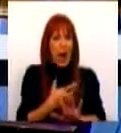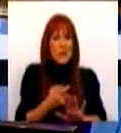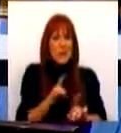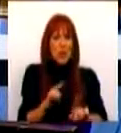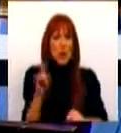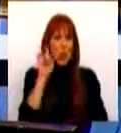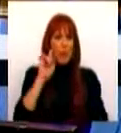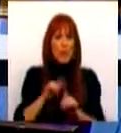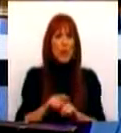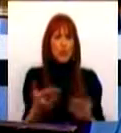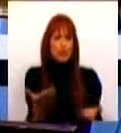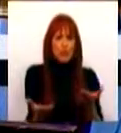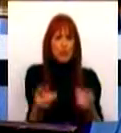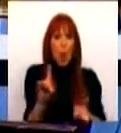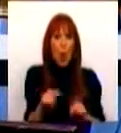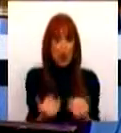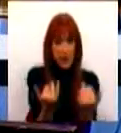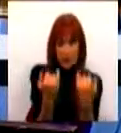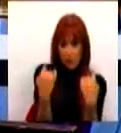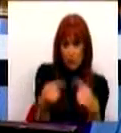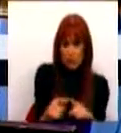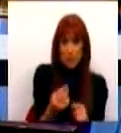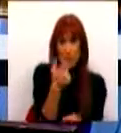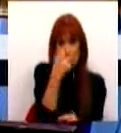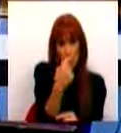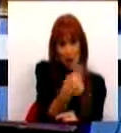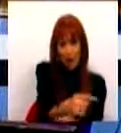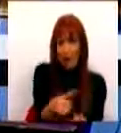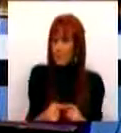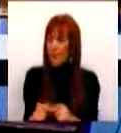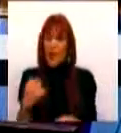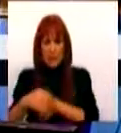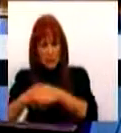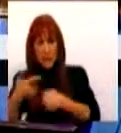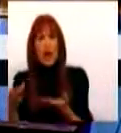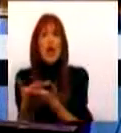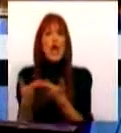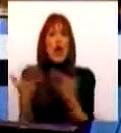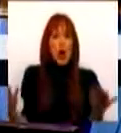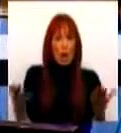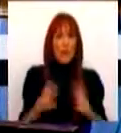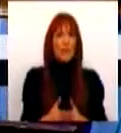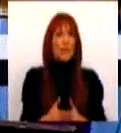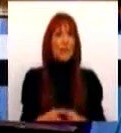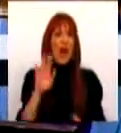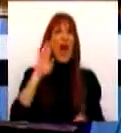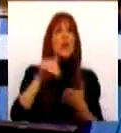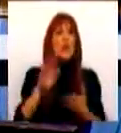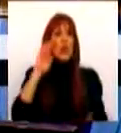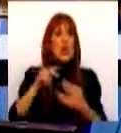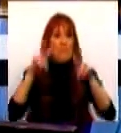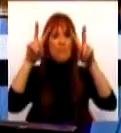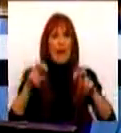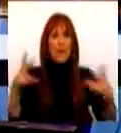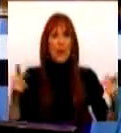o importante equilíbrio entre a informação do consumidor e a dinâmica económica. As soluções nesta